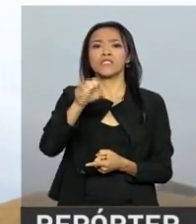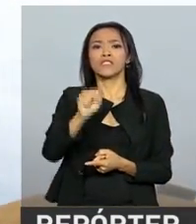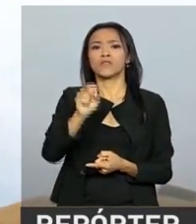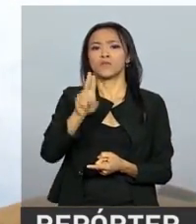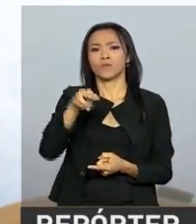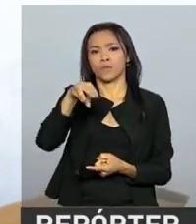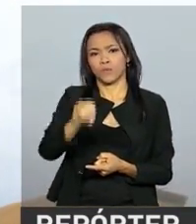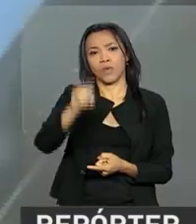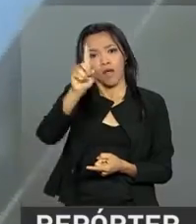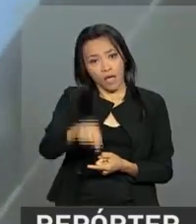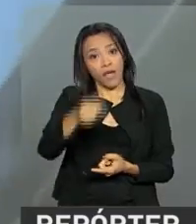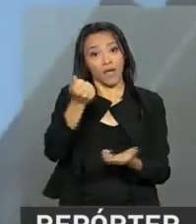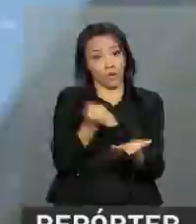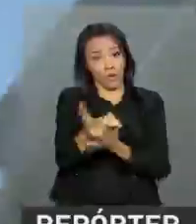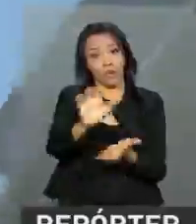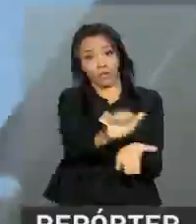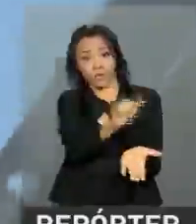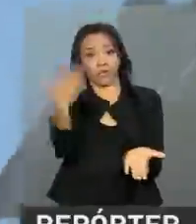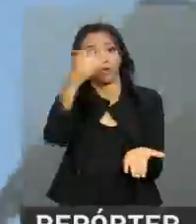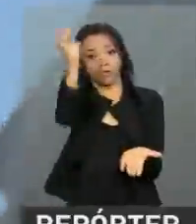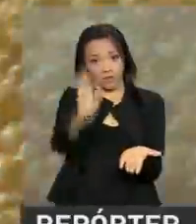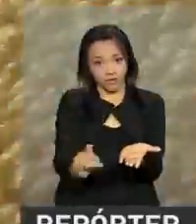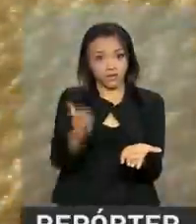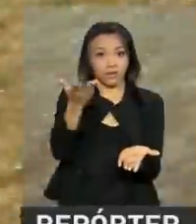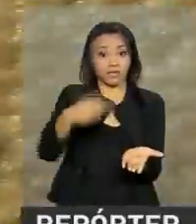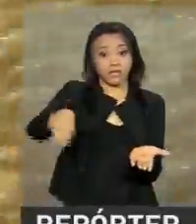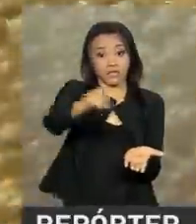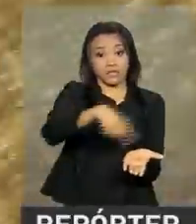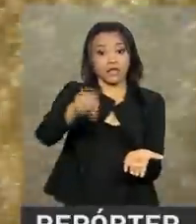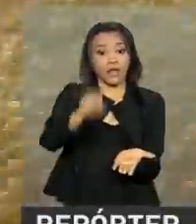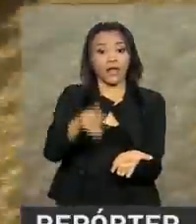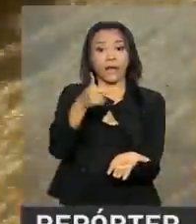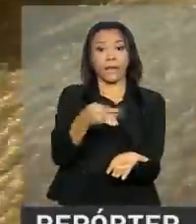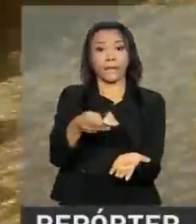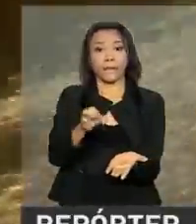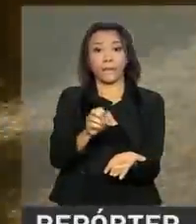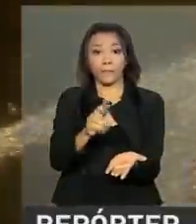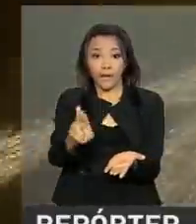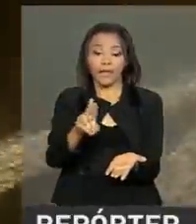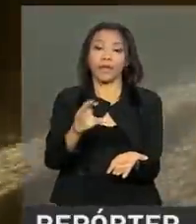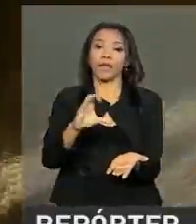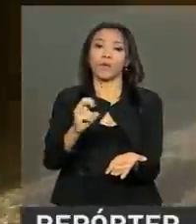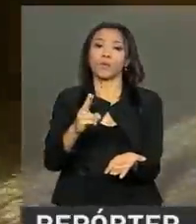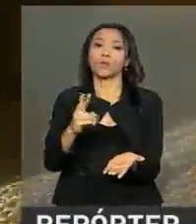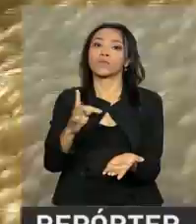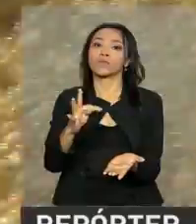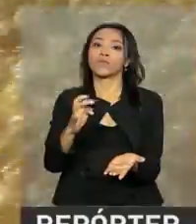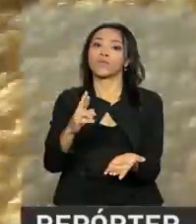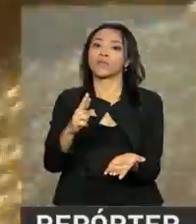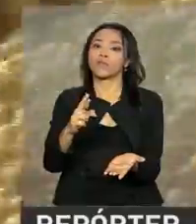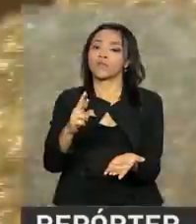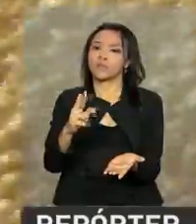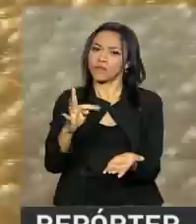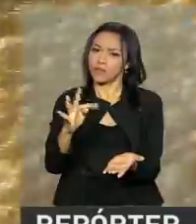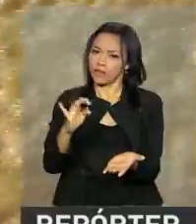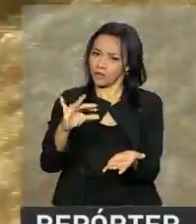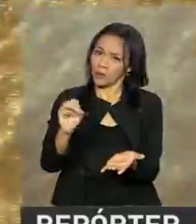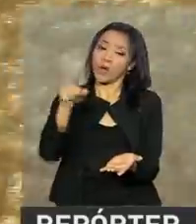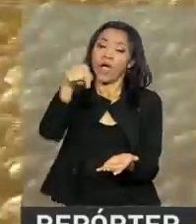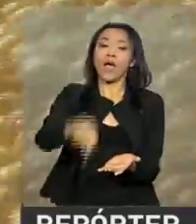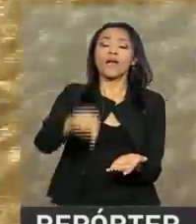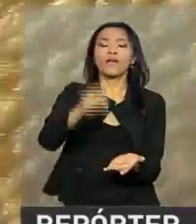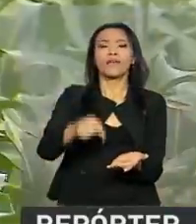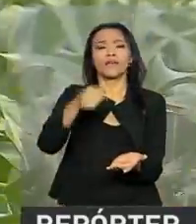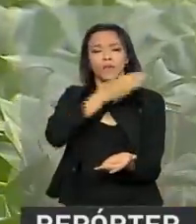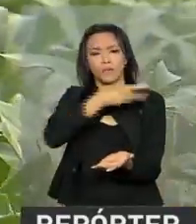importada. Para financiar essa etapa, chamada de pré-custeio, o presidente Michel Temer anuncia hoje, aqui em Ribeirão Preto, a liberação